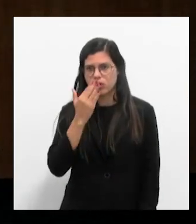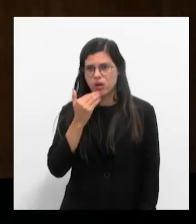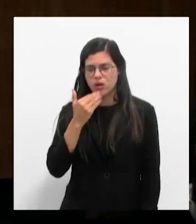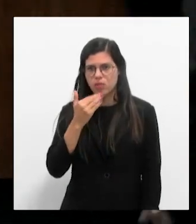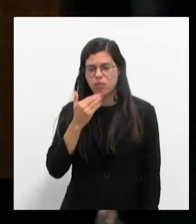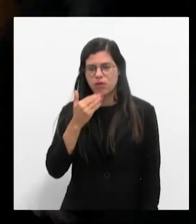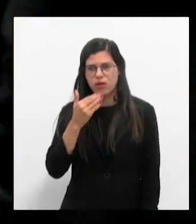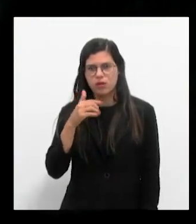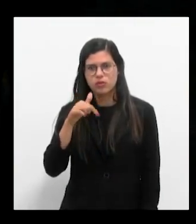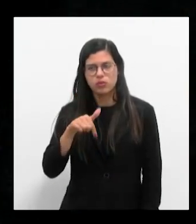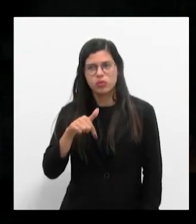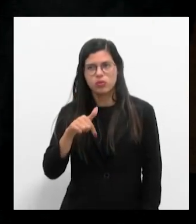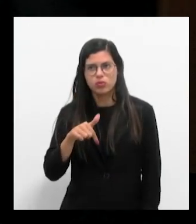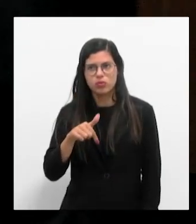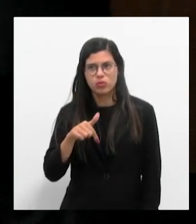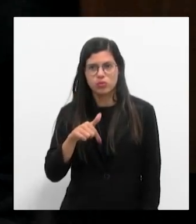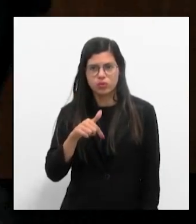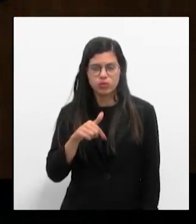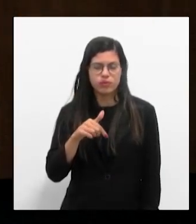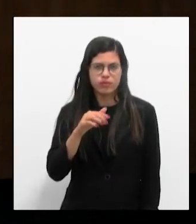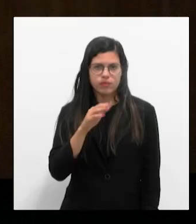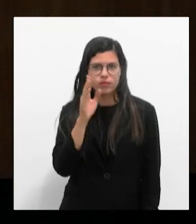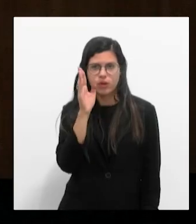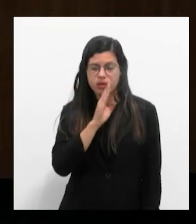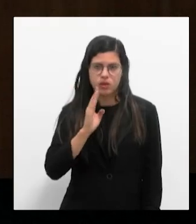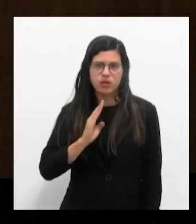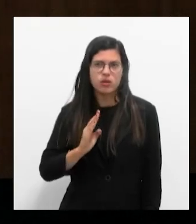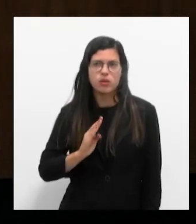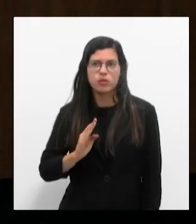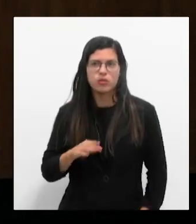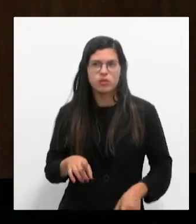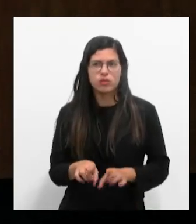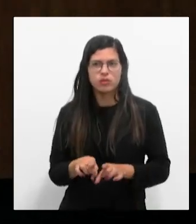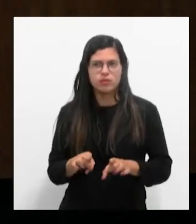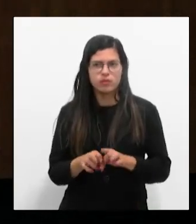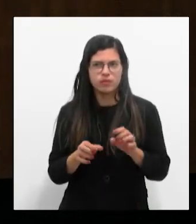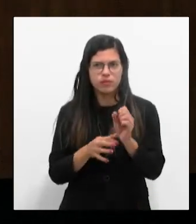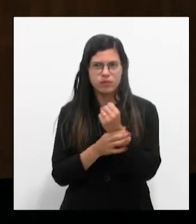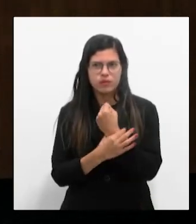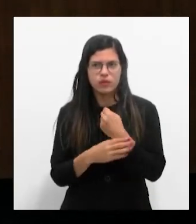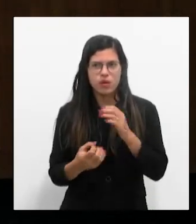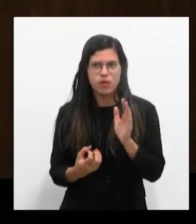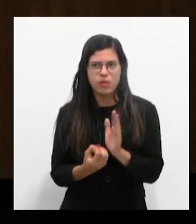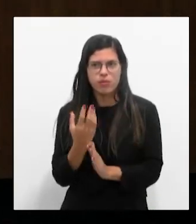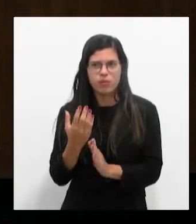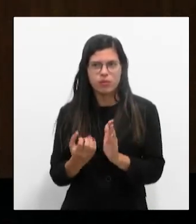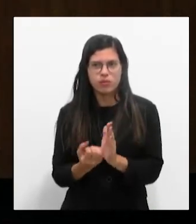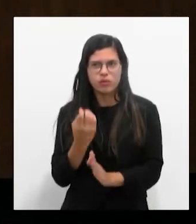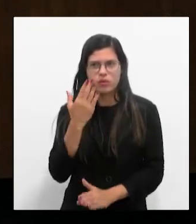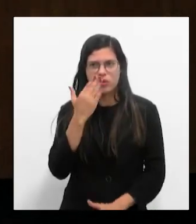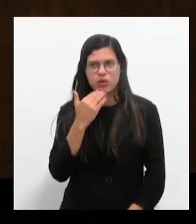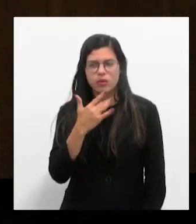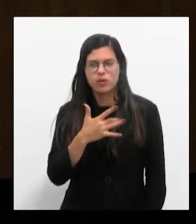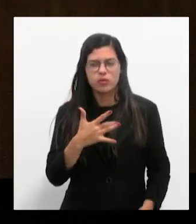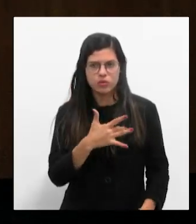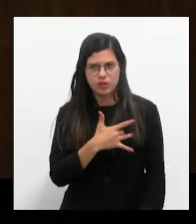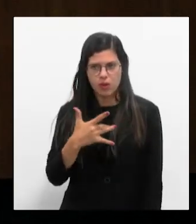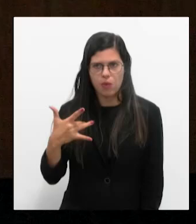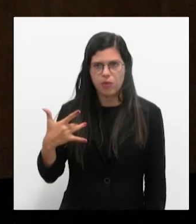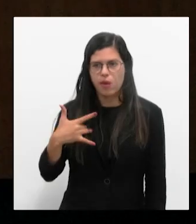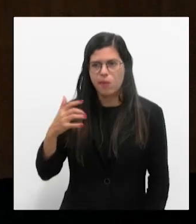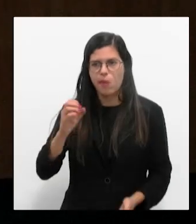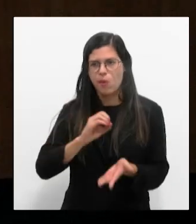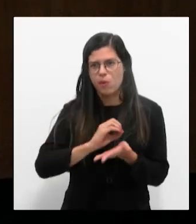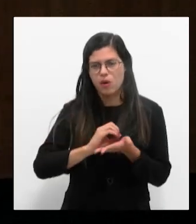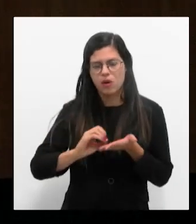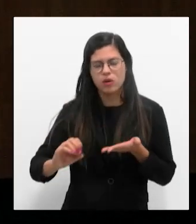dos brasileiros e consegue garantir a produção de alimentos saudáveis, dos